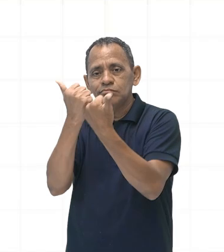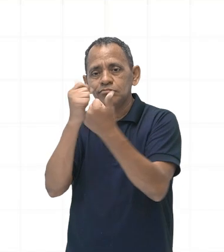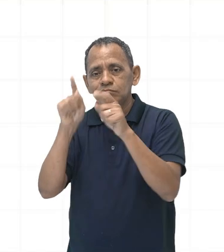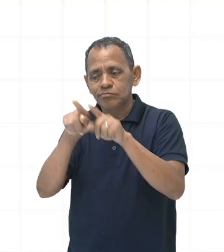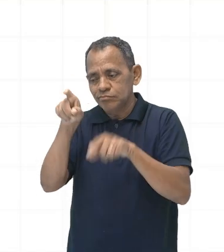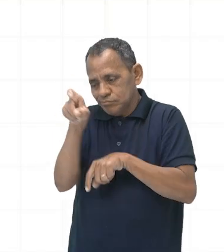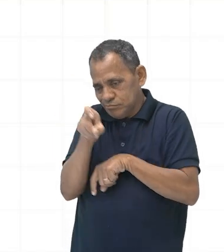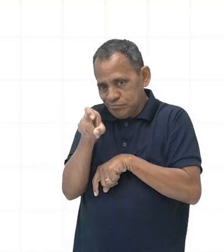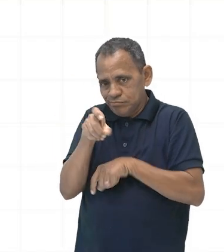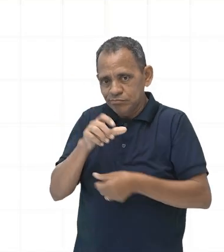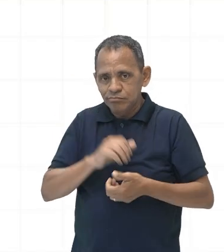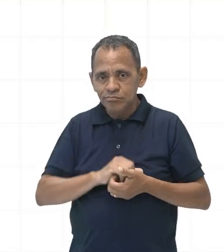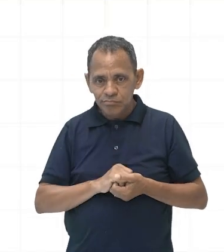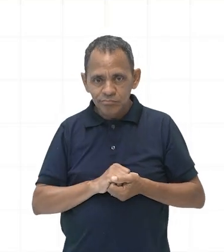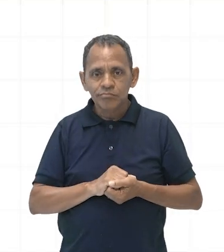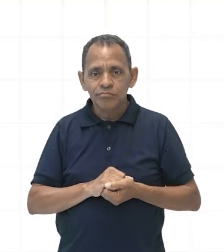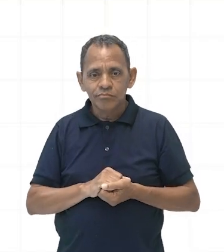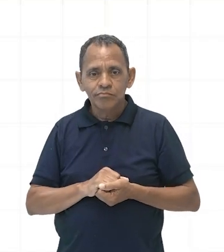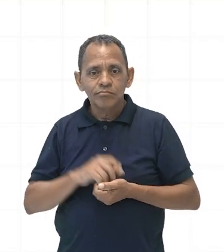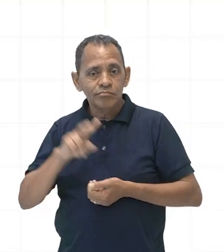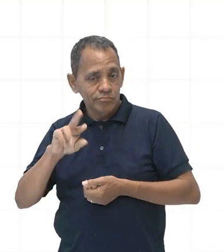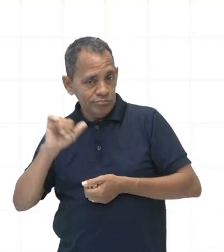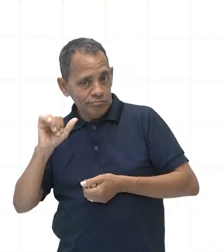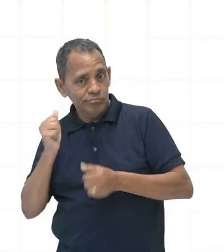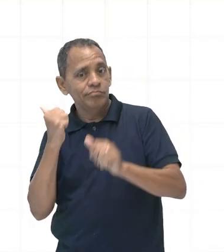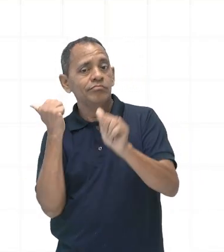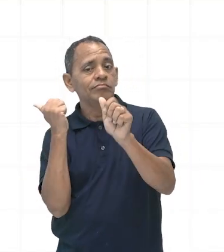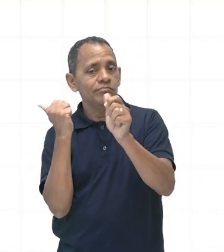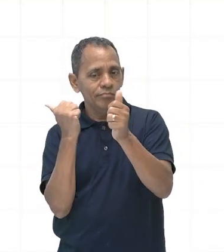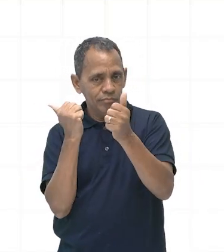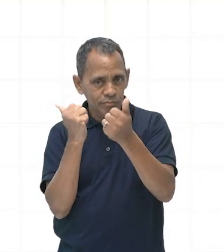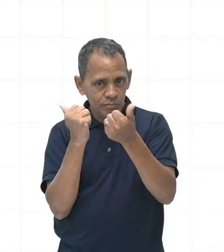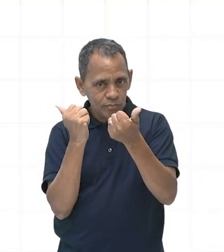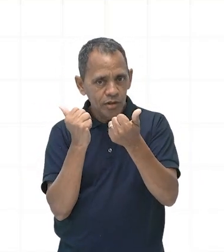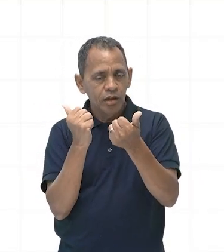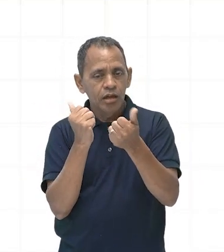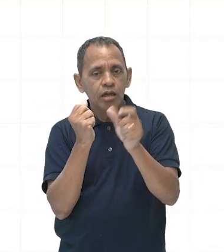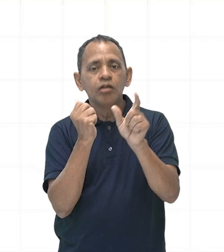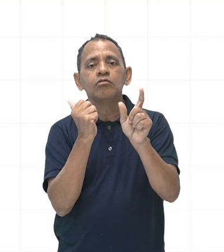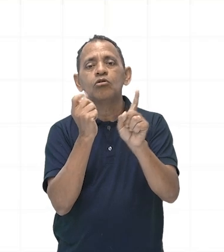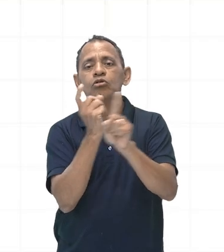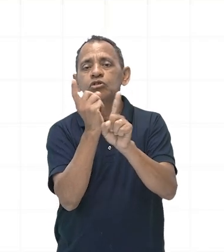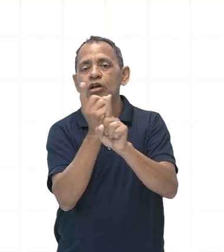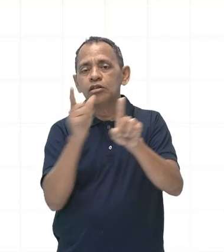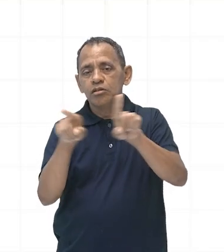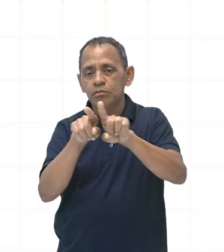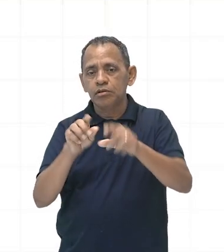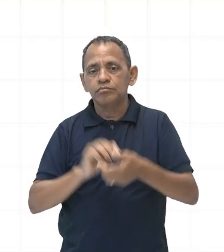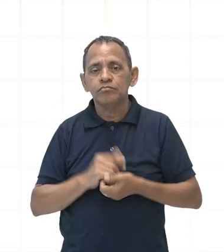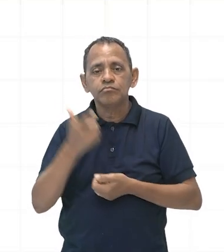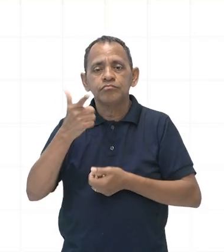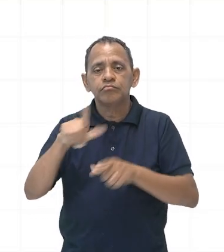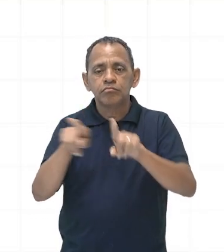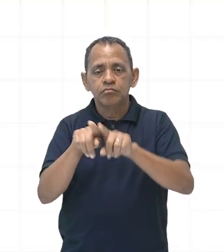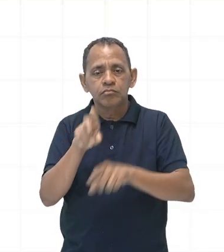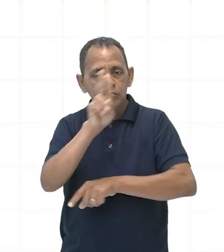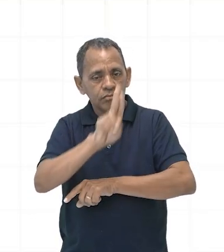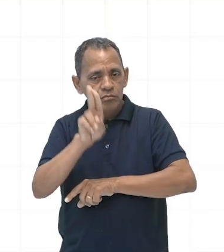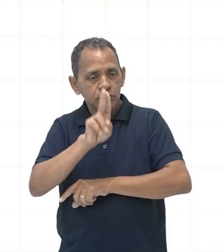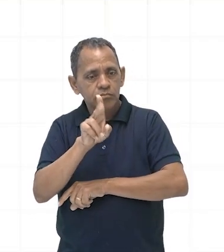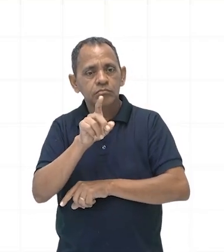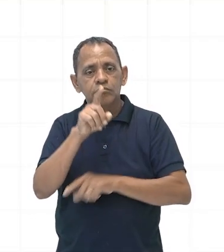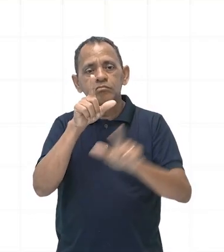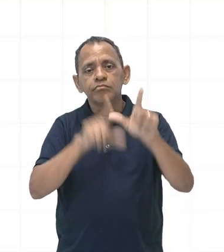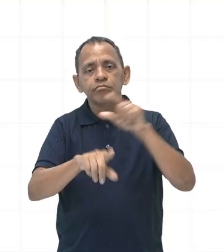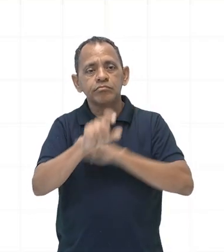o X que a gente vai querer encontrar, né? E eu, de novo, vou usar aí a letrinha X para representar,